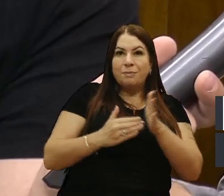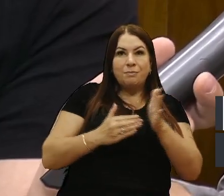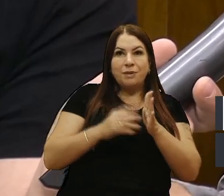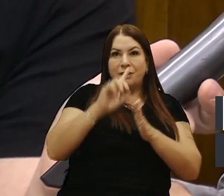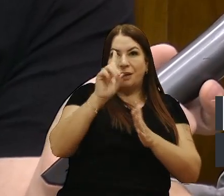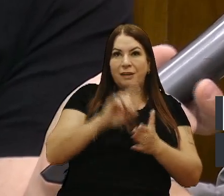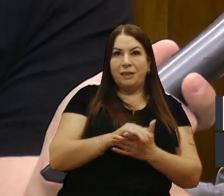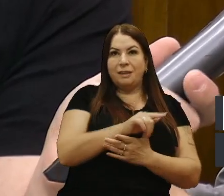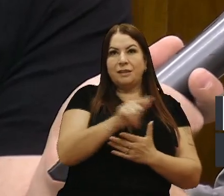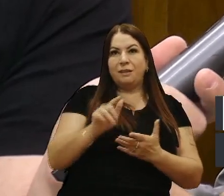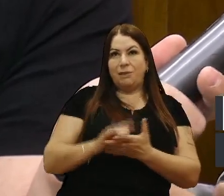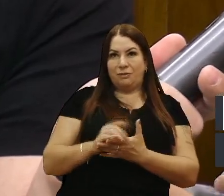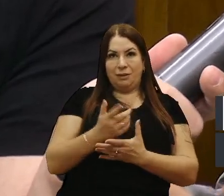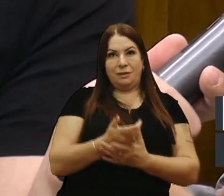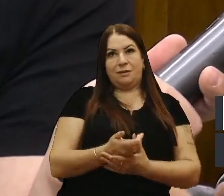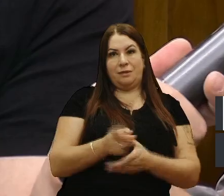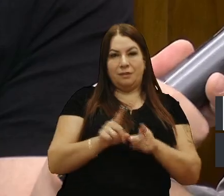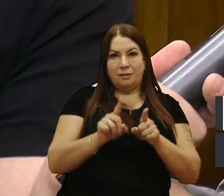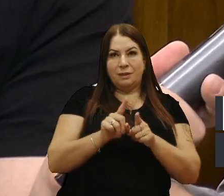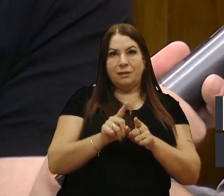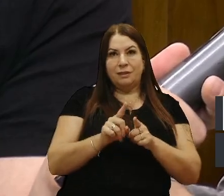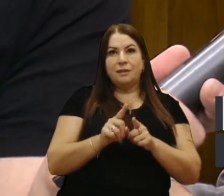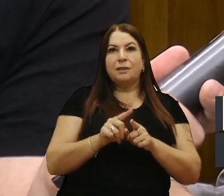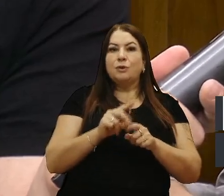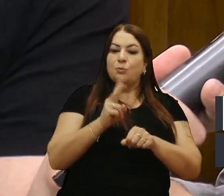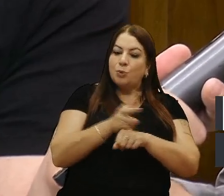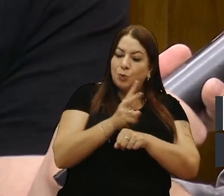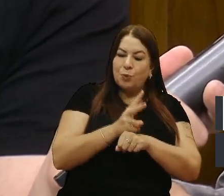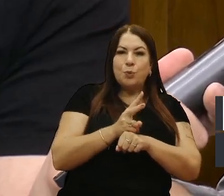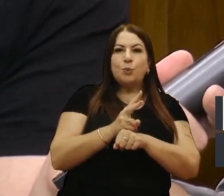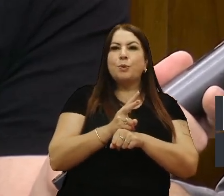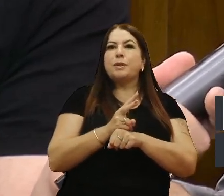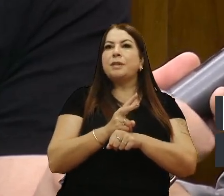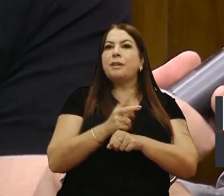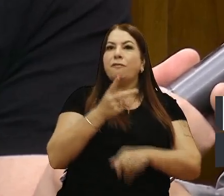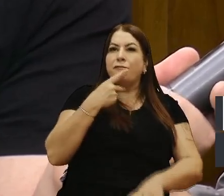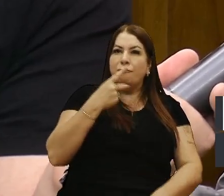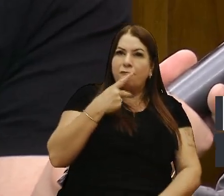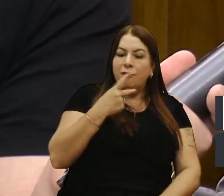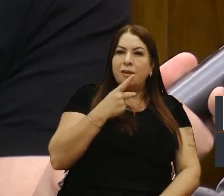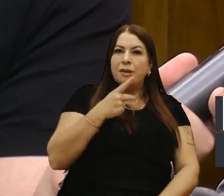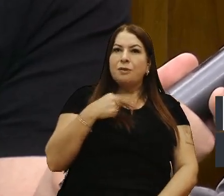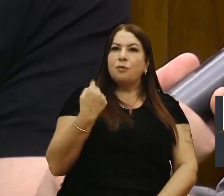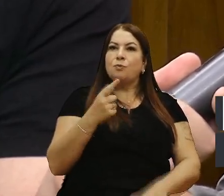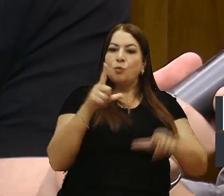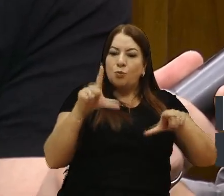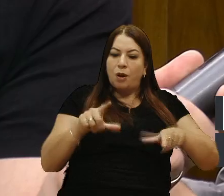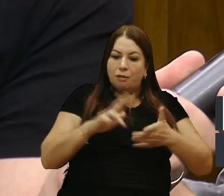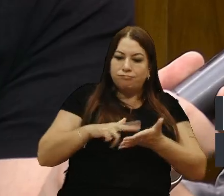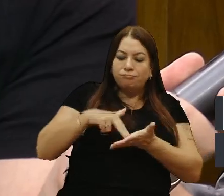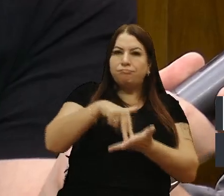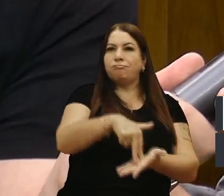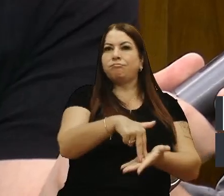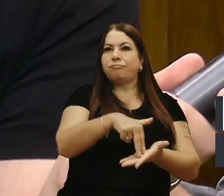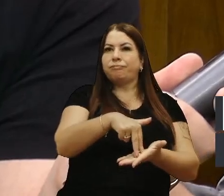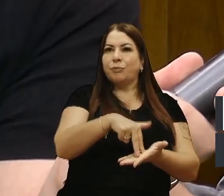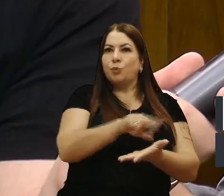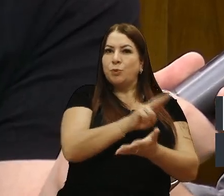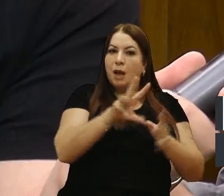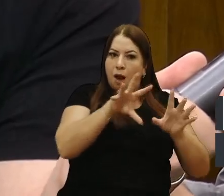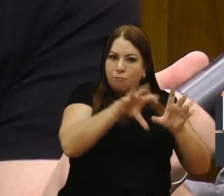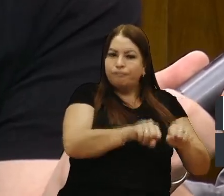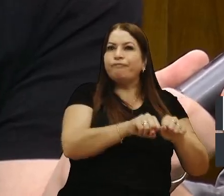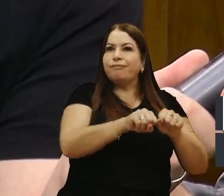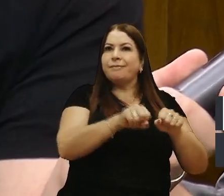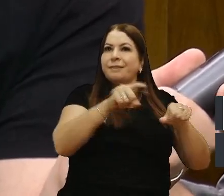deficiência. Então, a gente busca a fala, o nosso lugar de fala, ocupar os nossos